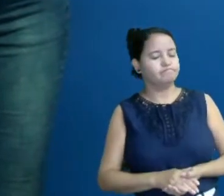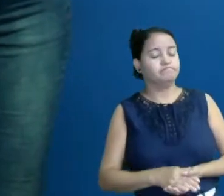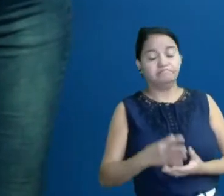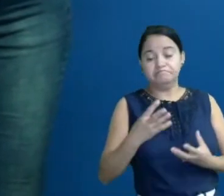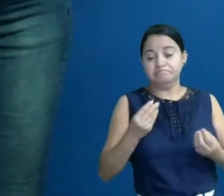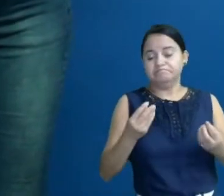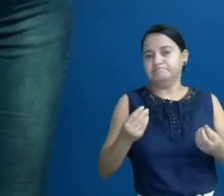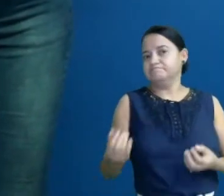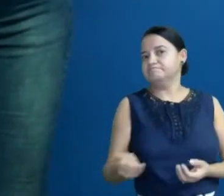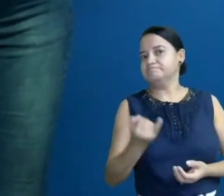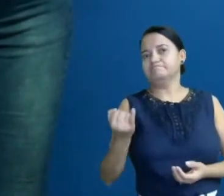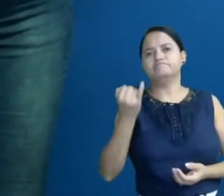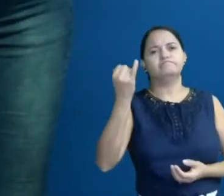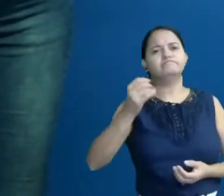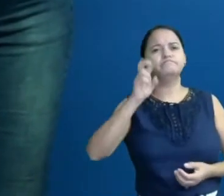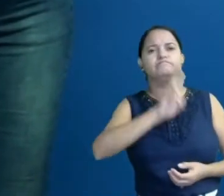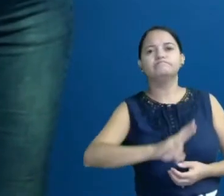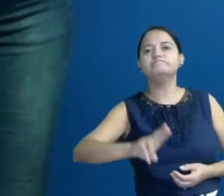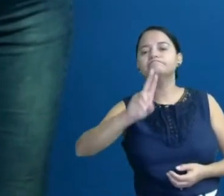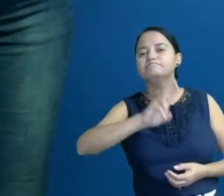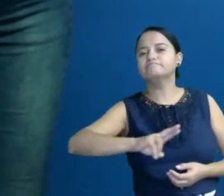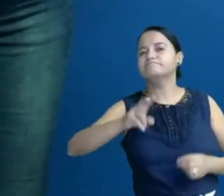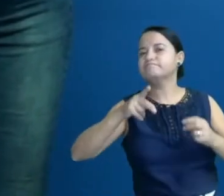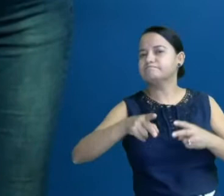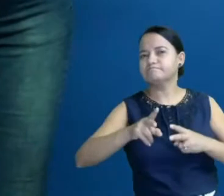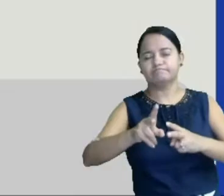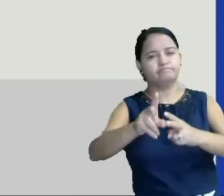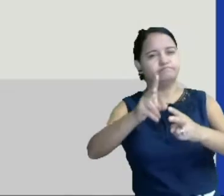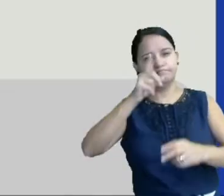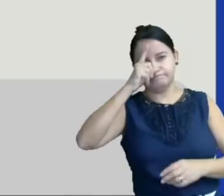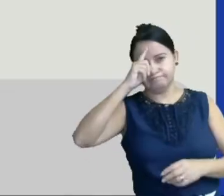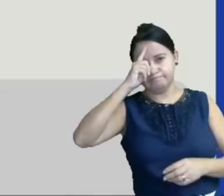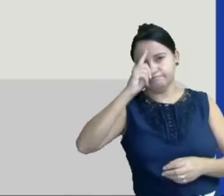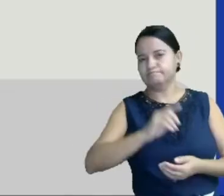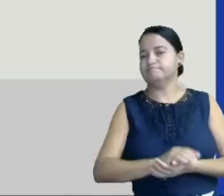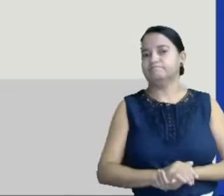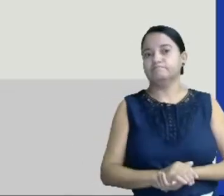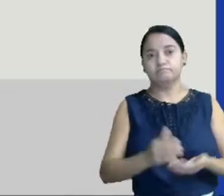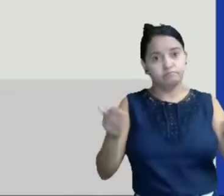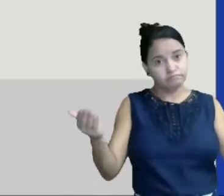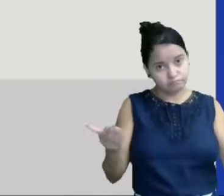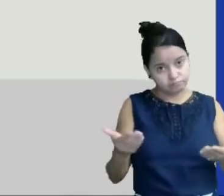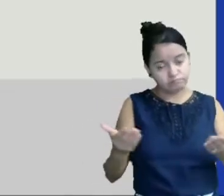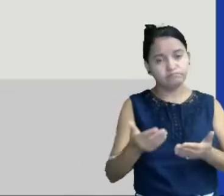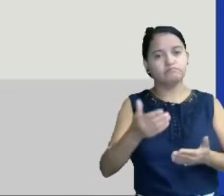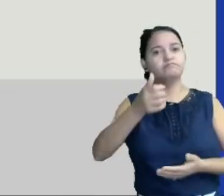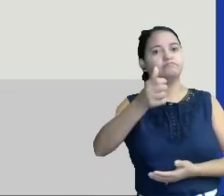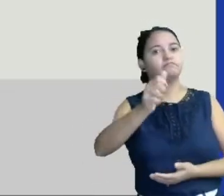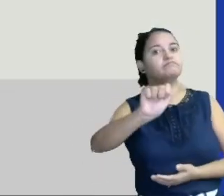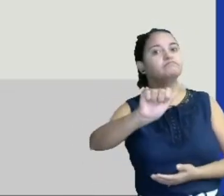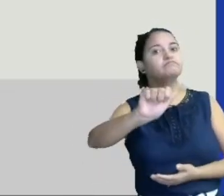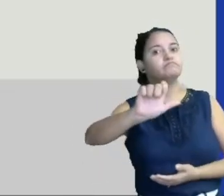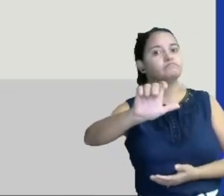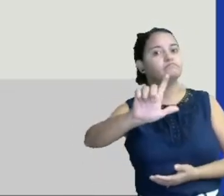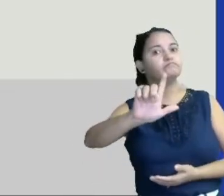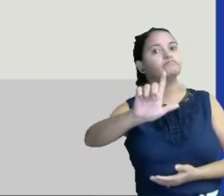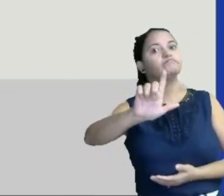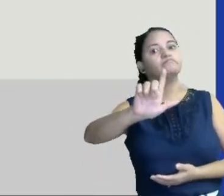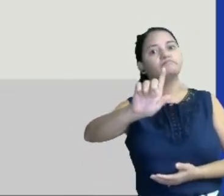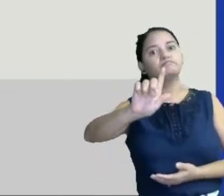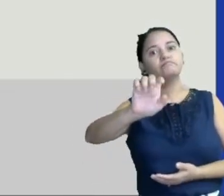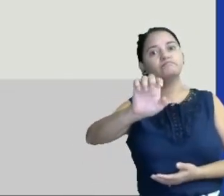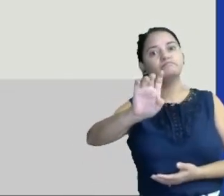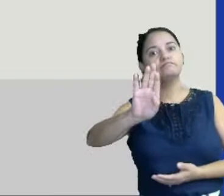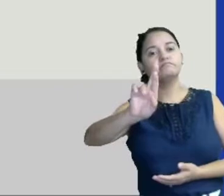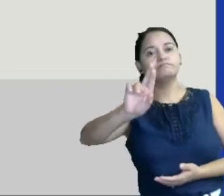e que a gente utilizando o nosso dia a dia então hoje eu trago aqui para vocês álgebra não é para a gente poder trabalhar a ideia